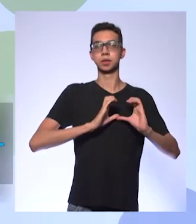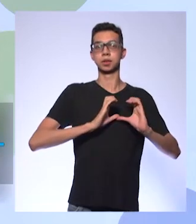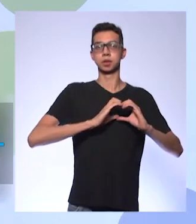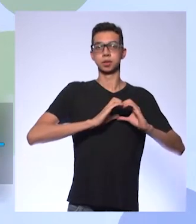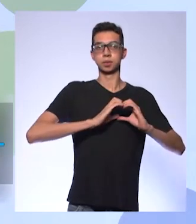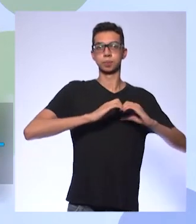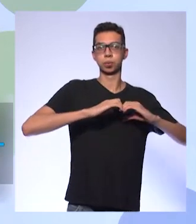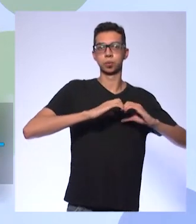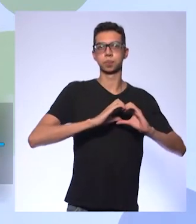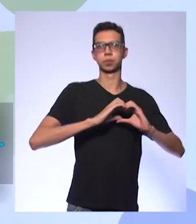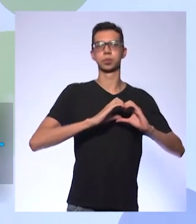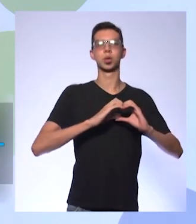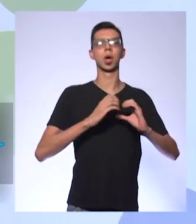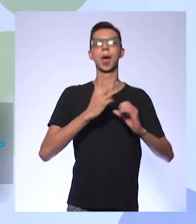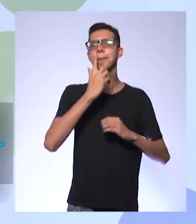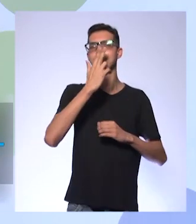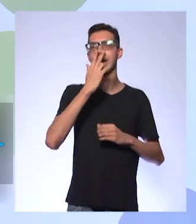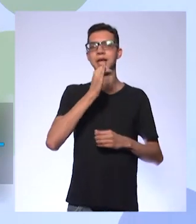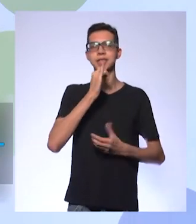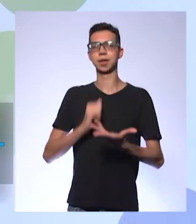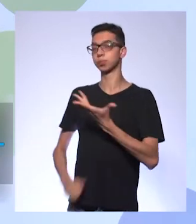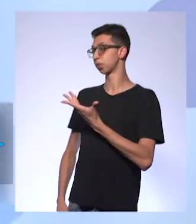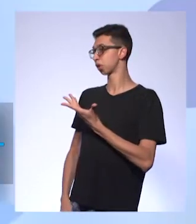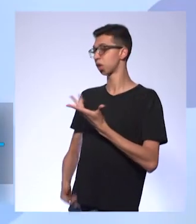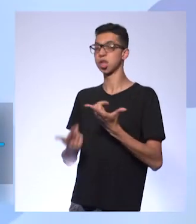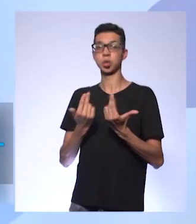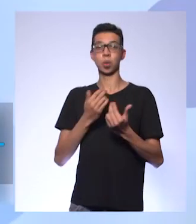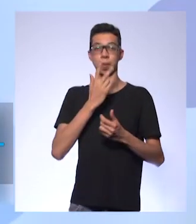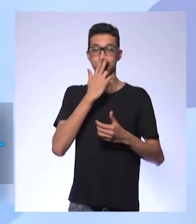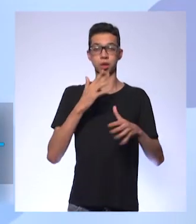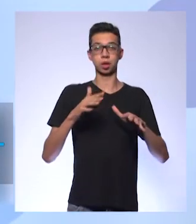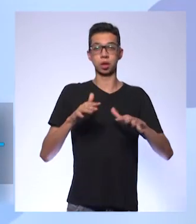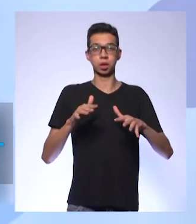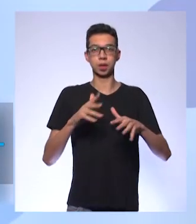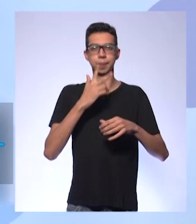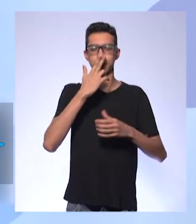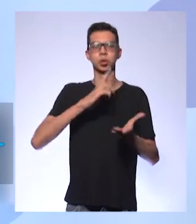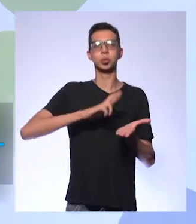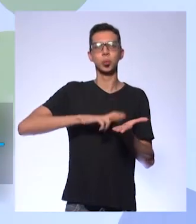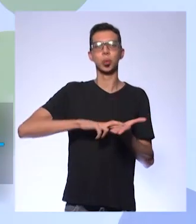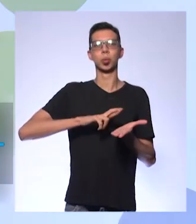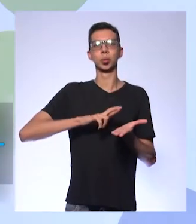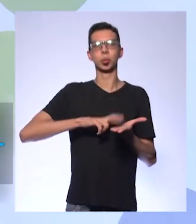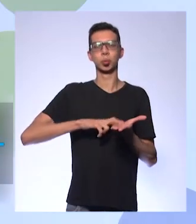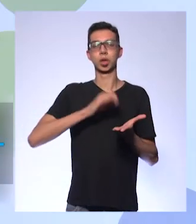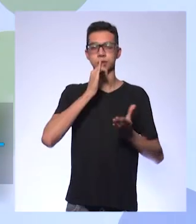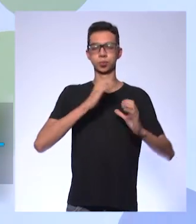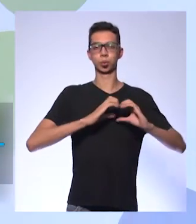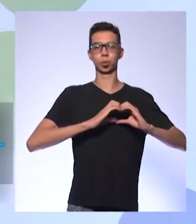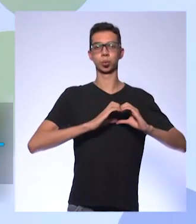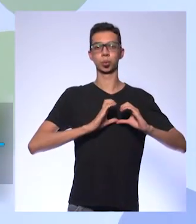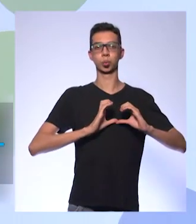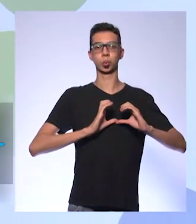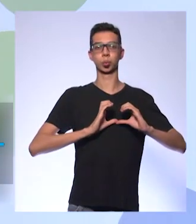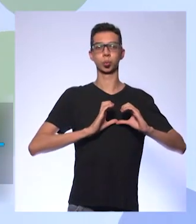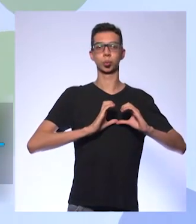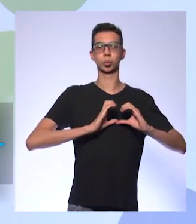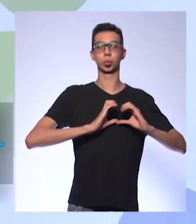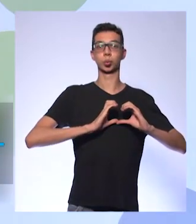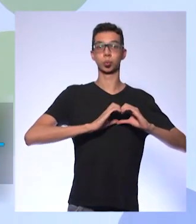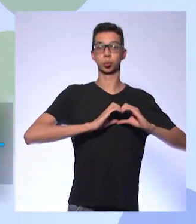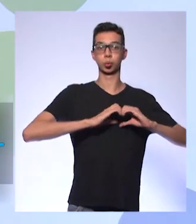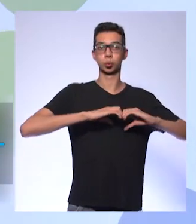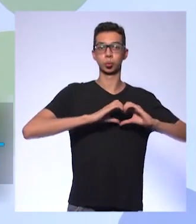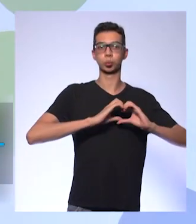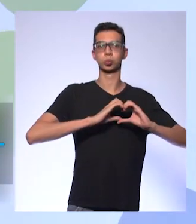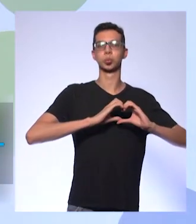um espasmo. Então, é como se ficasse assim, né? Ao invés de ter aquele batimento tutum, tutu do coração, ele fica assim, fibrilando. Né? Então,